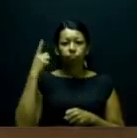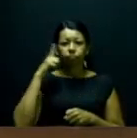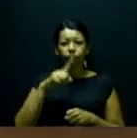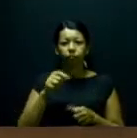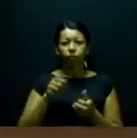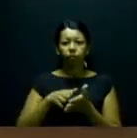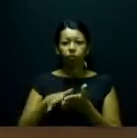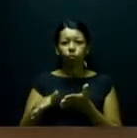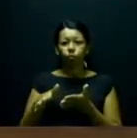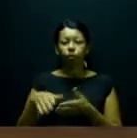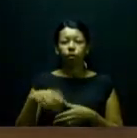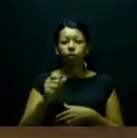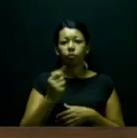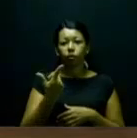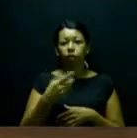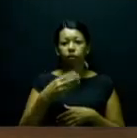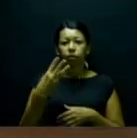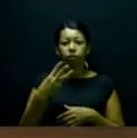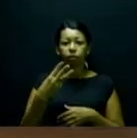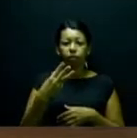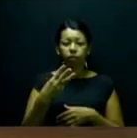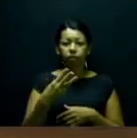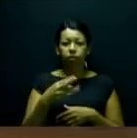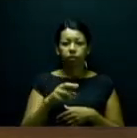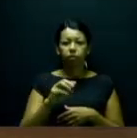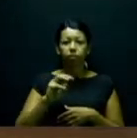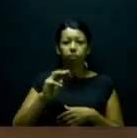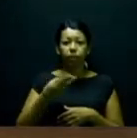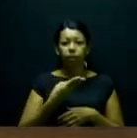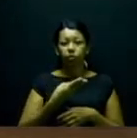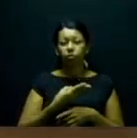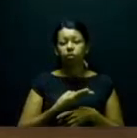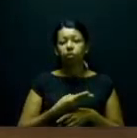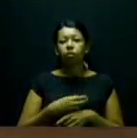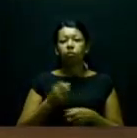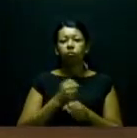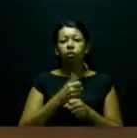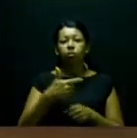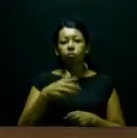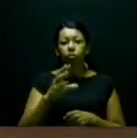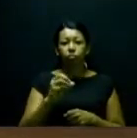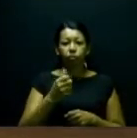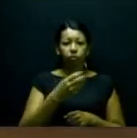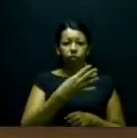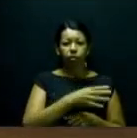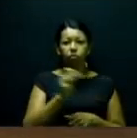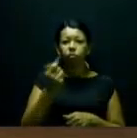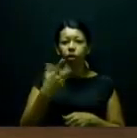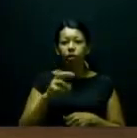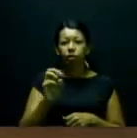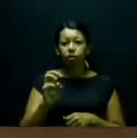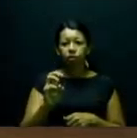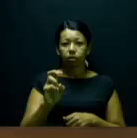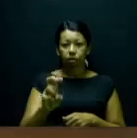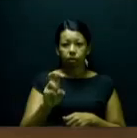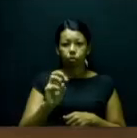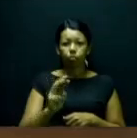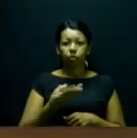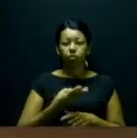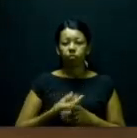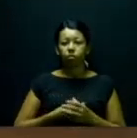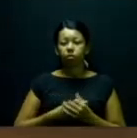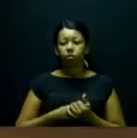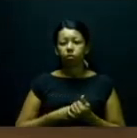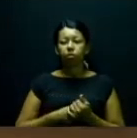com multa quase 3 milhões, e em 2014 quase 5 milhões. Com isto,